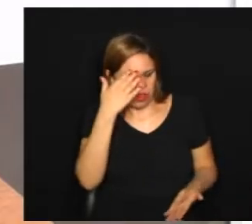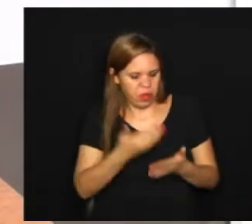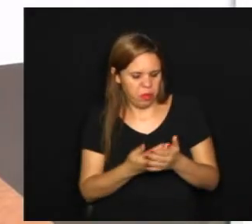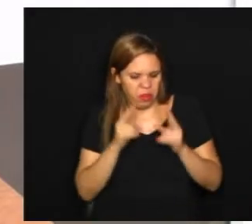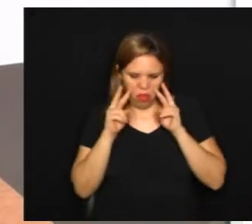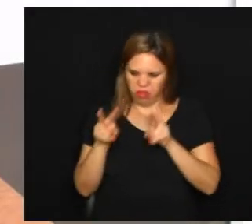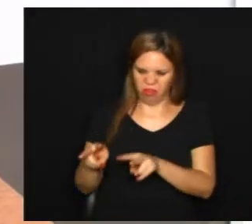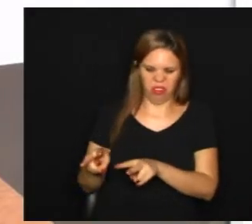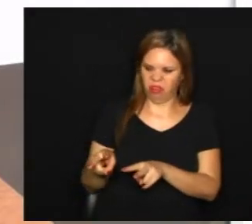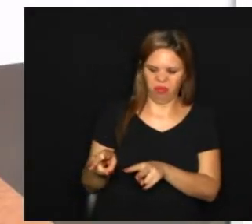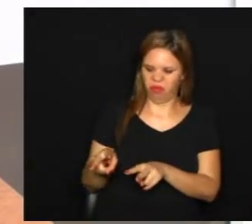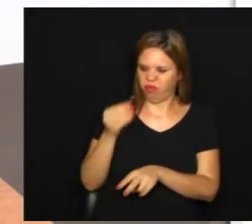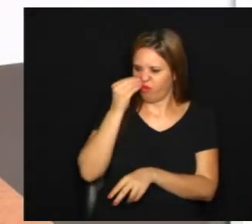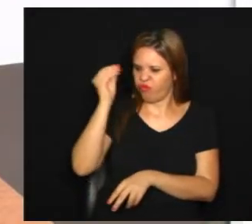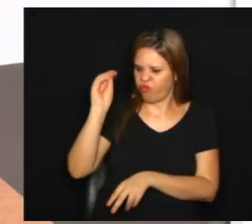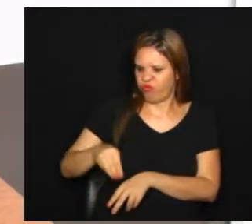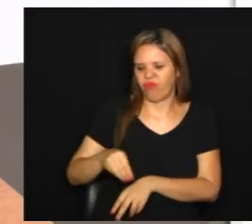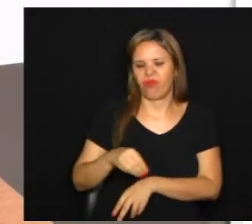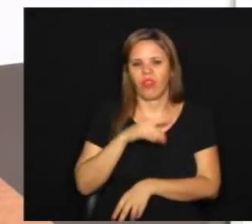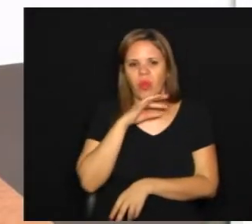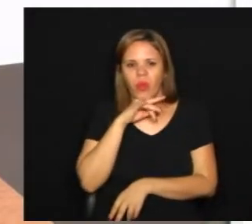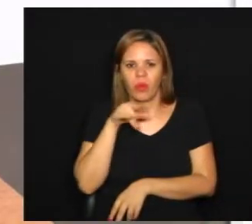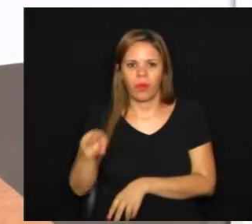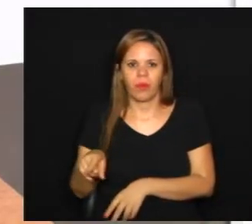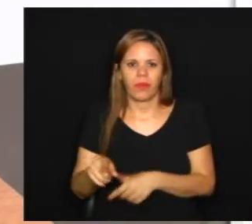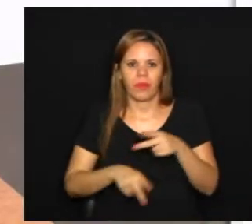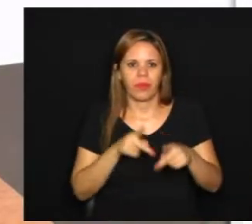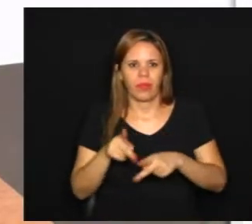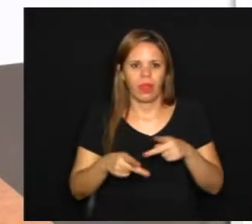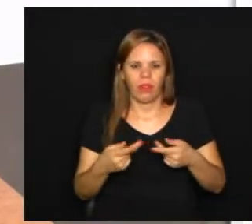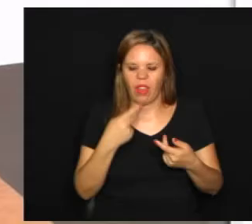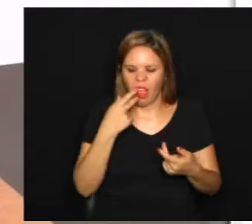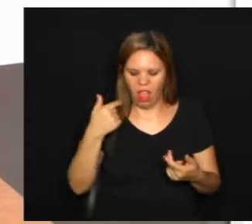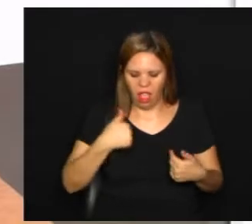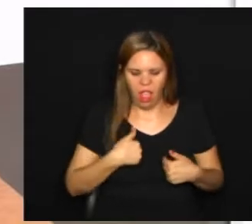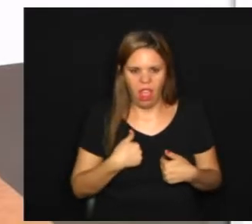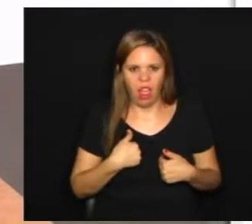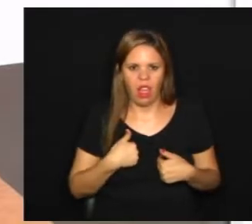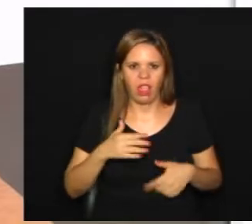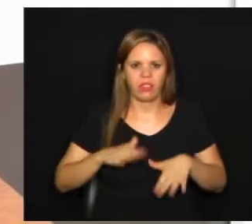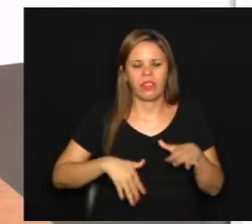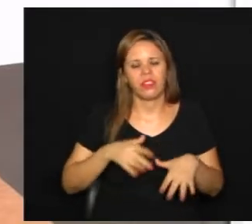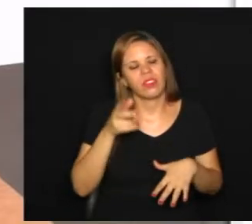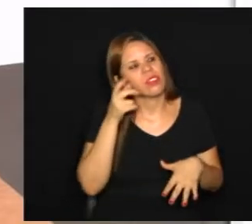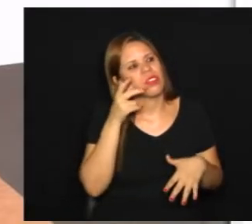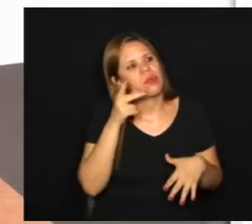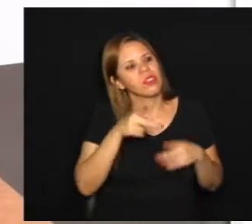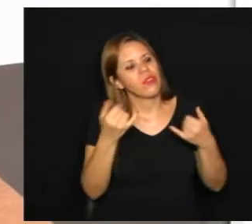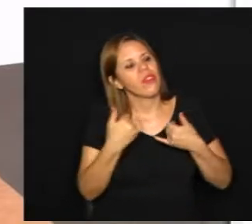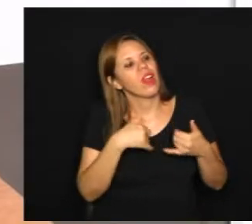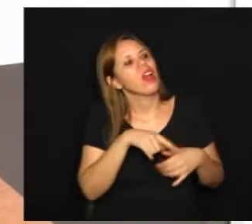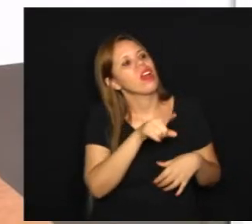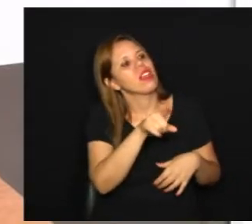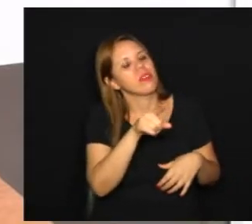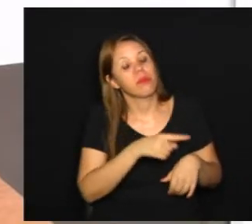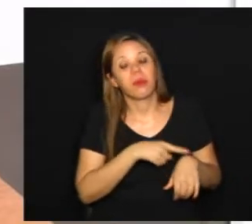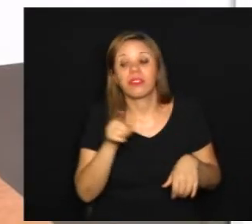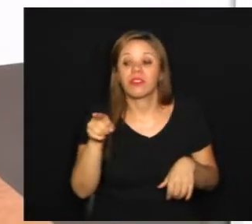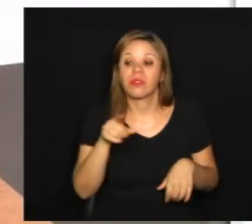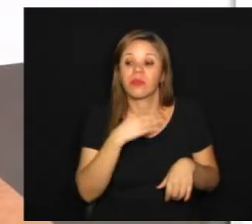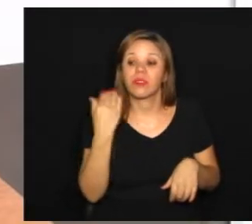assim? Você não vai a lugar nenhum. Você sabe por quê? Porque as pessoas me taxavam como... Muitas vezes eu escutava isso falando, olha, Dona Isaura, A partir do momento que a